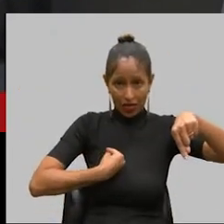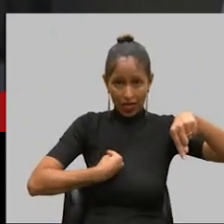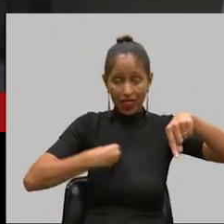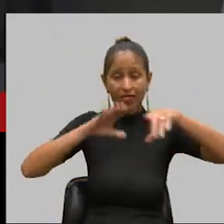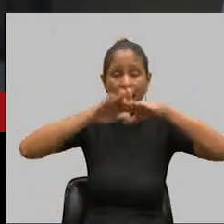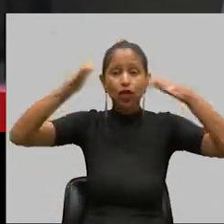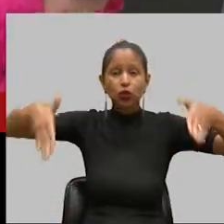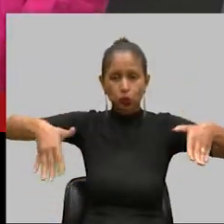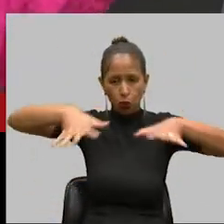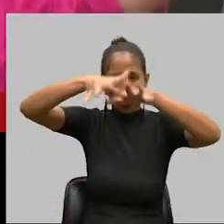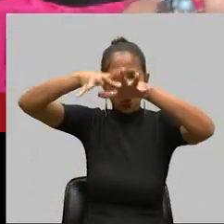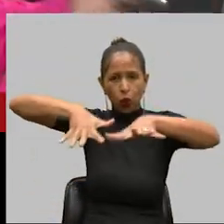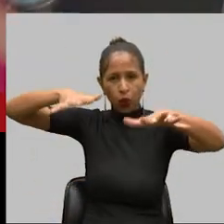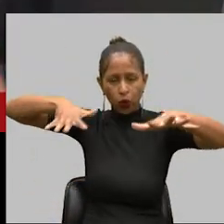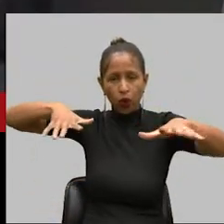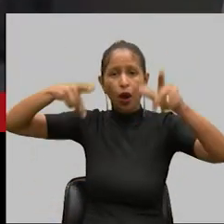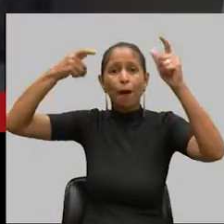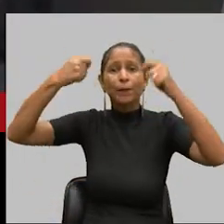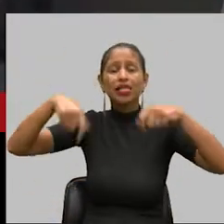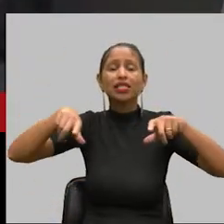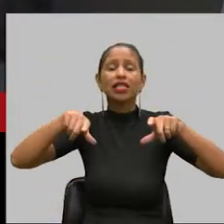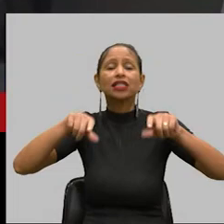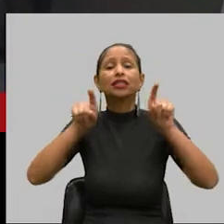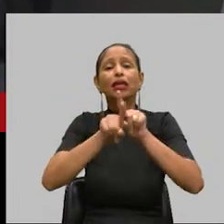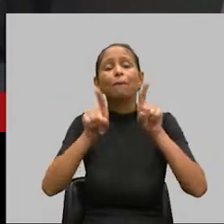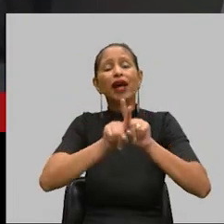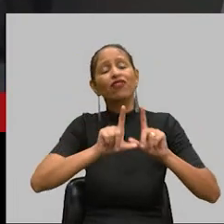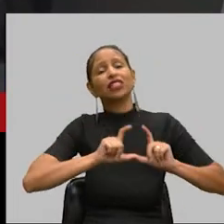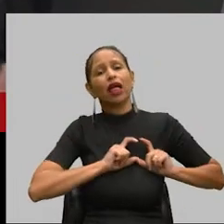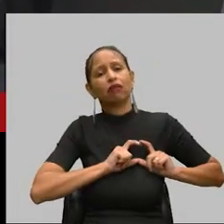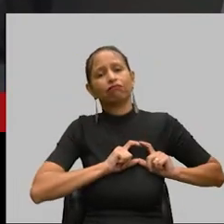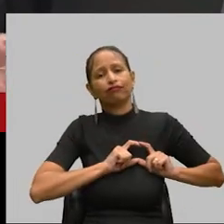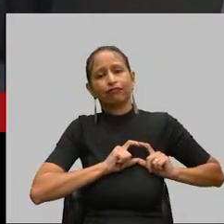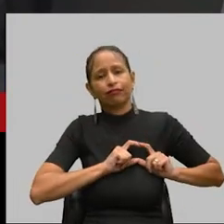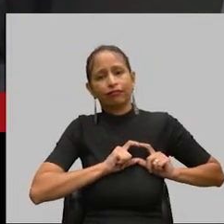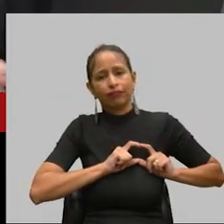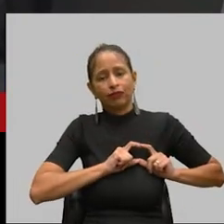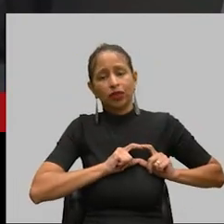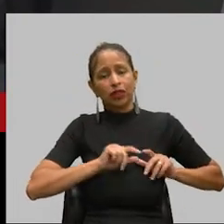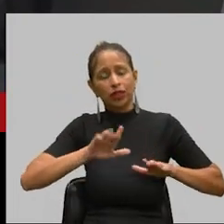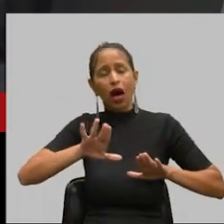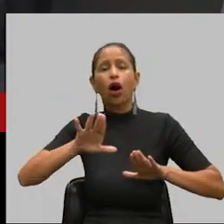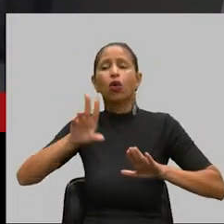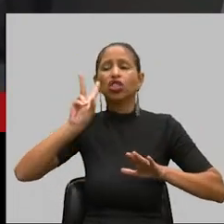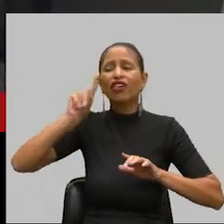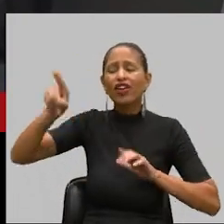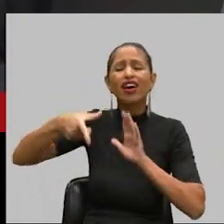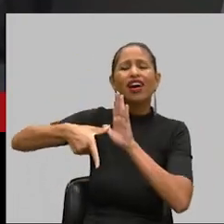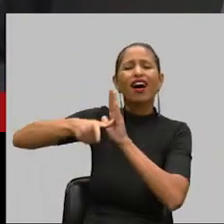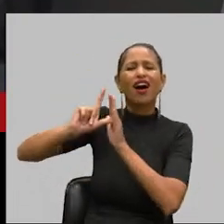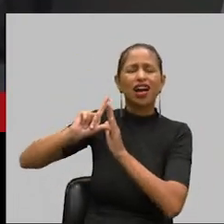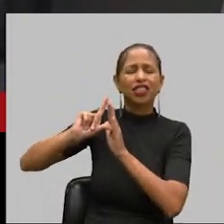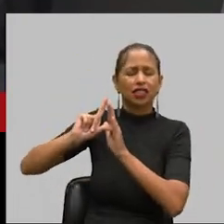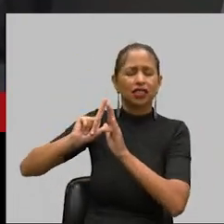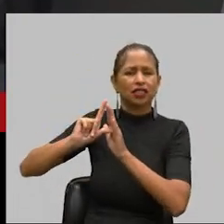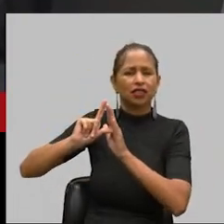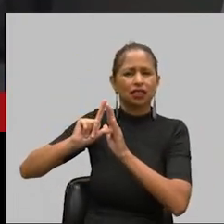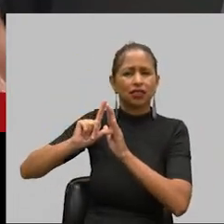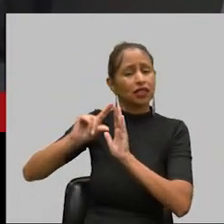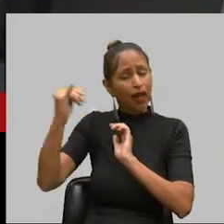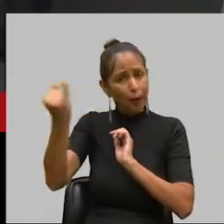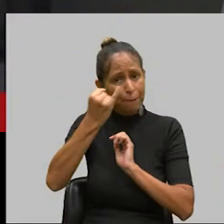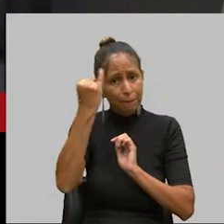auditório é preciso fazer previamente o credenciamento Então já cuidar aí dessa dessa parte que ela é